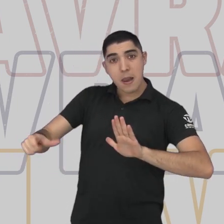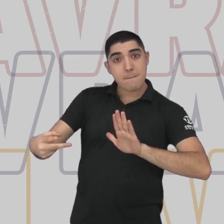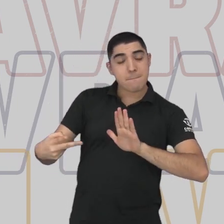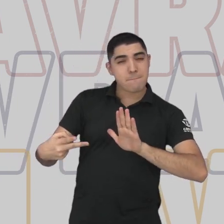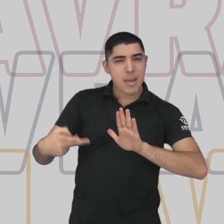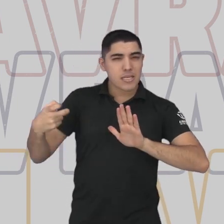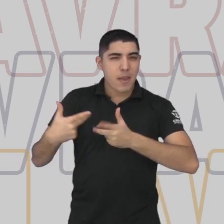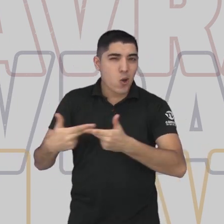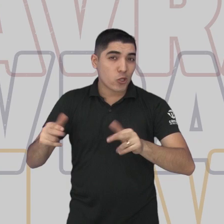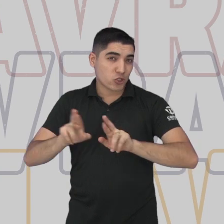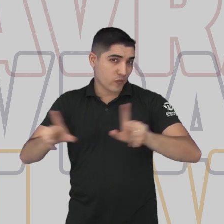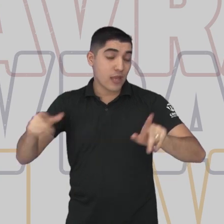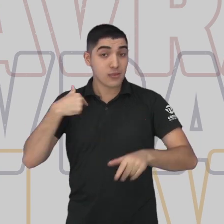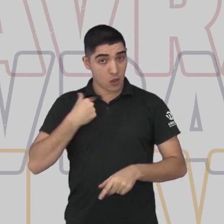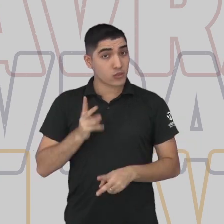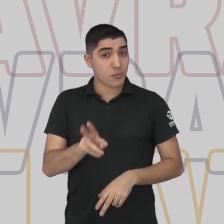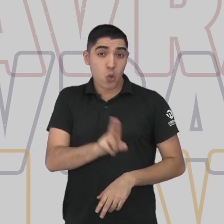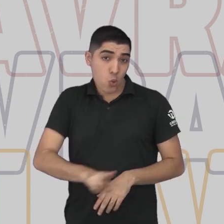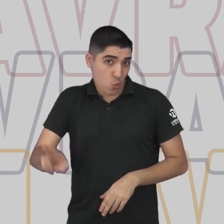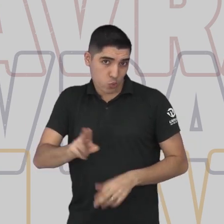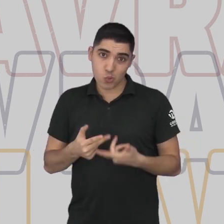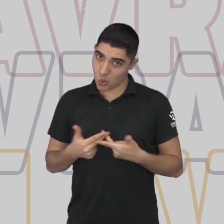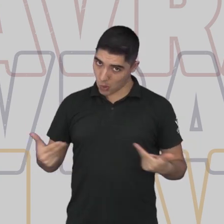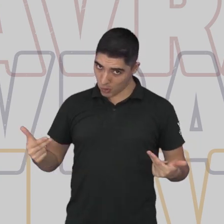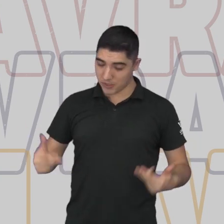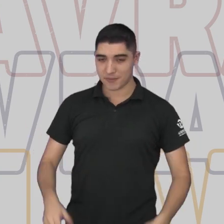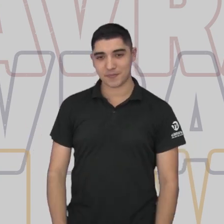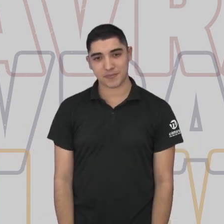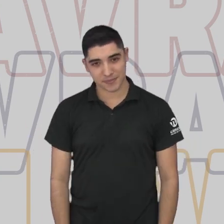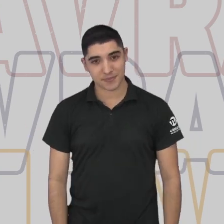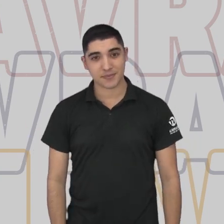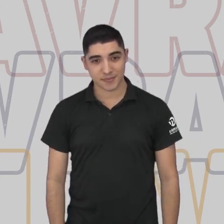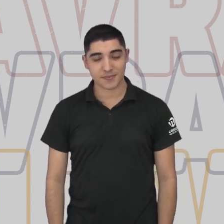coisa diferente. Então, eu utilizo algumas coisas.